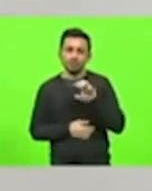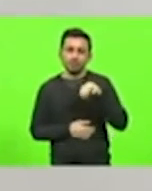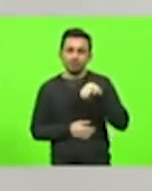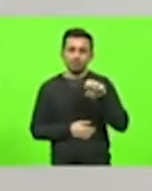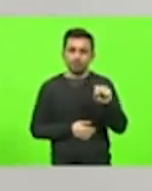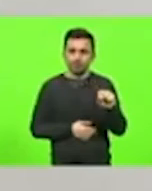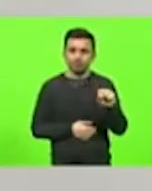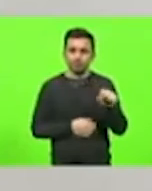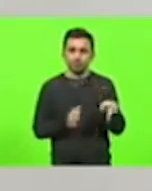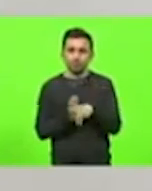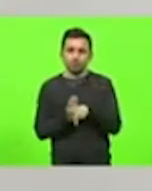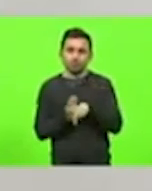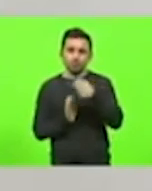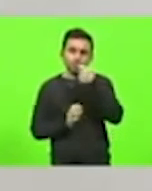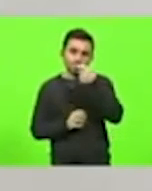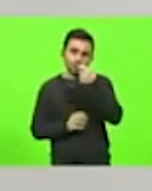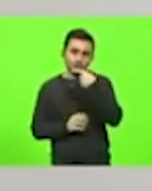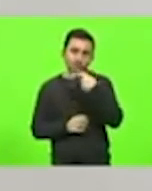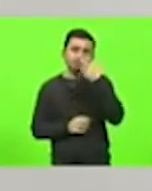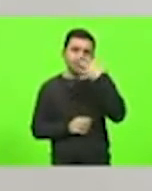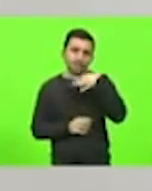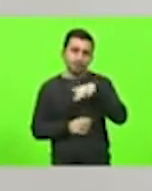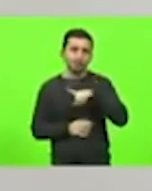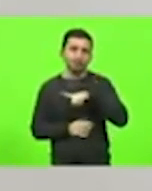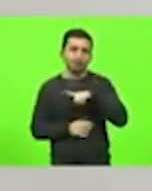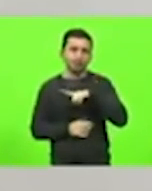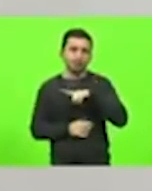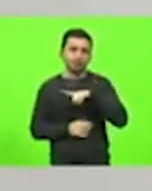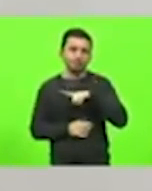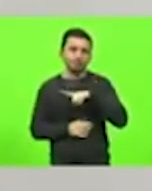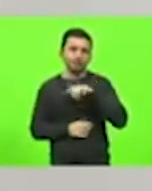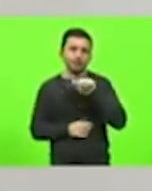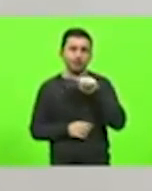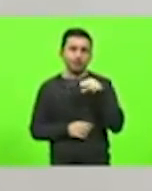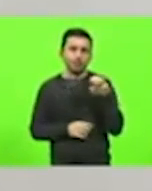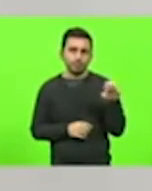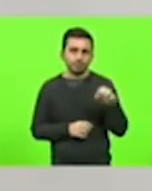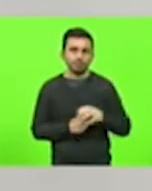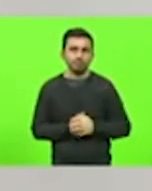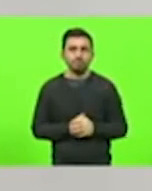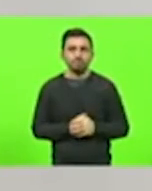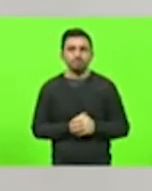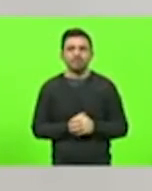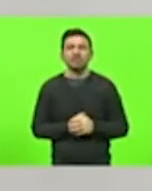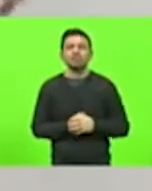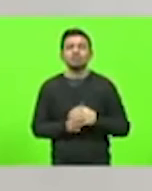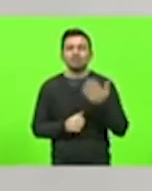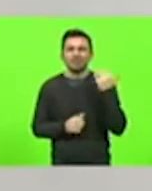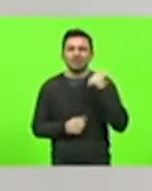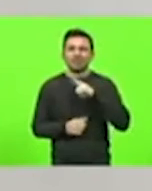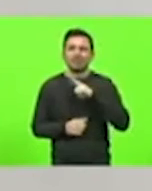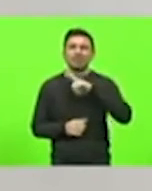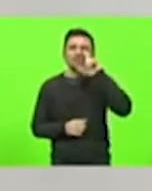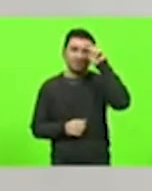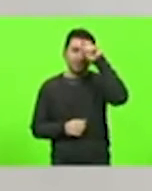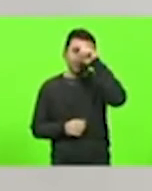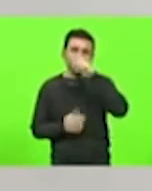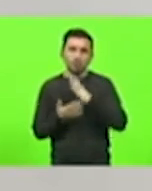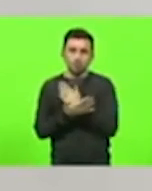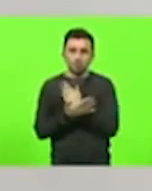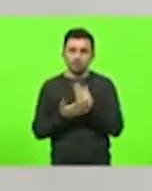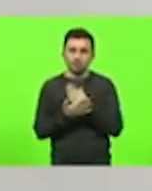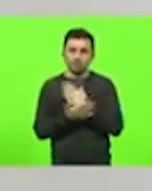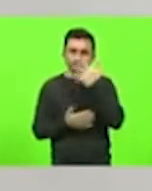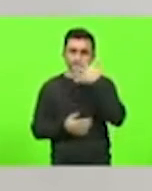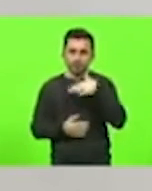dos medicamentos das crianças com AME. Mas ainda existia uma grande dificuldade, que aquelas crianças que precisam